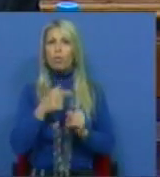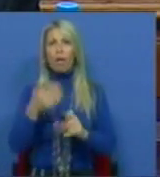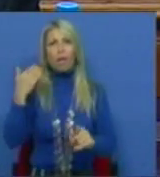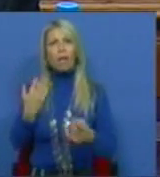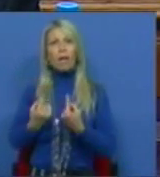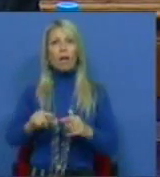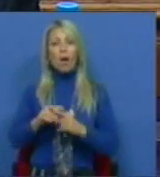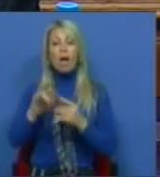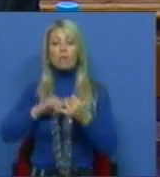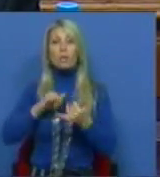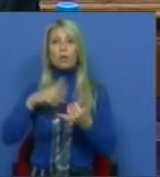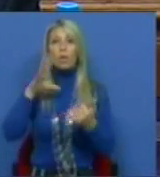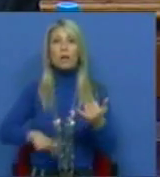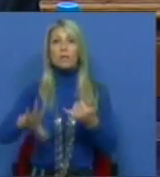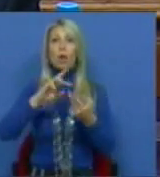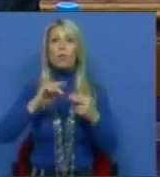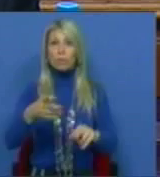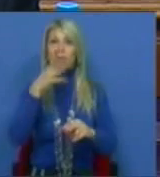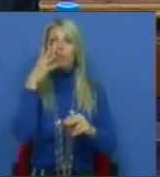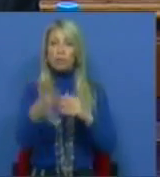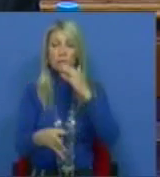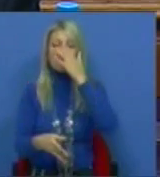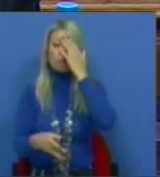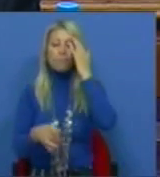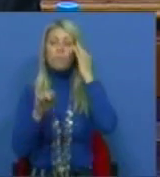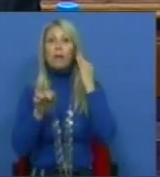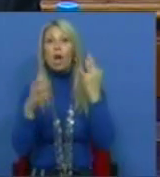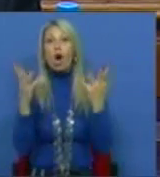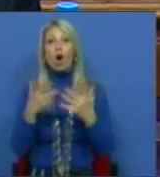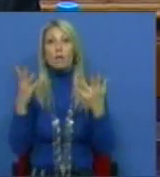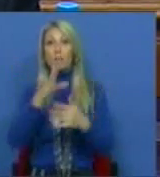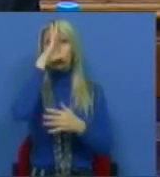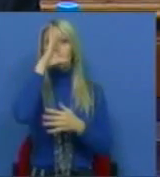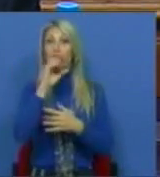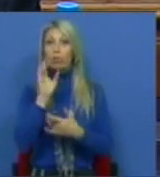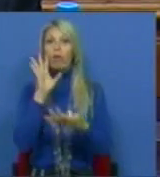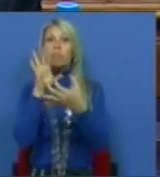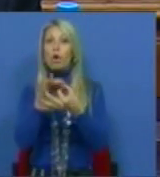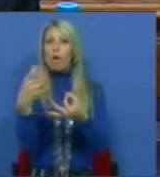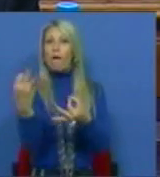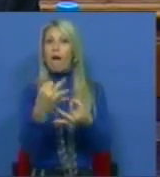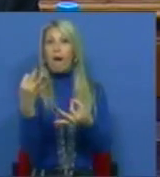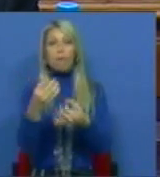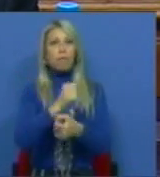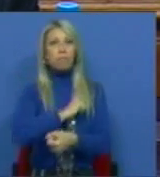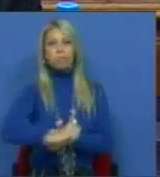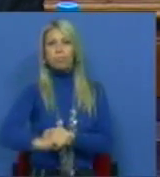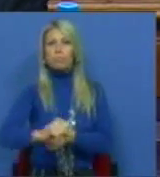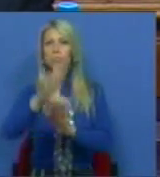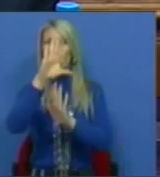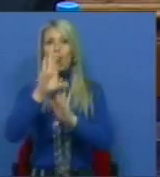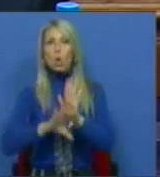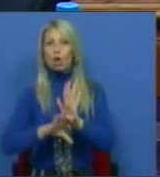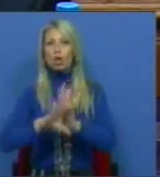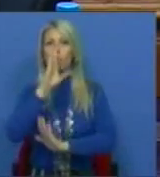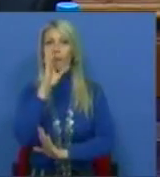audição anterior com a Associação Nacional de Municípios, de dizer que este Orçamento de Estado configura, de facto, um violentíssimo ataque às